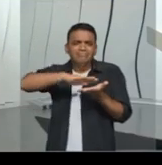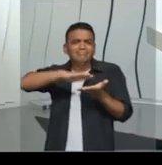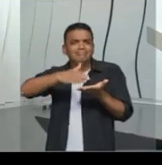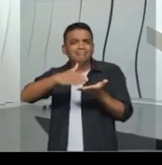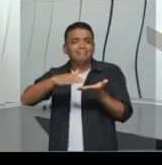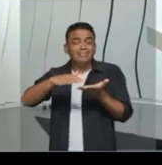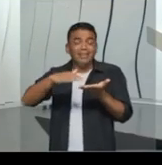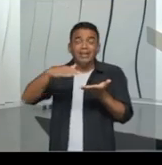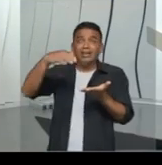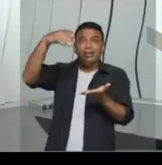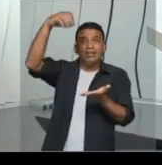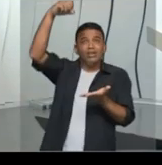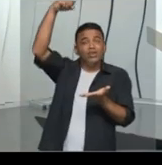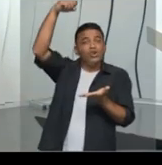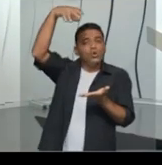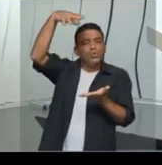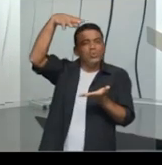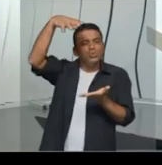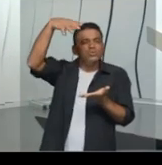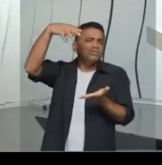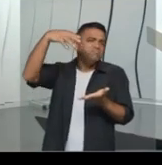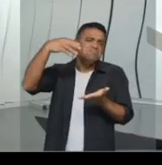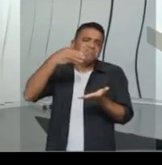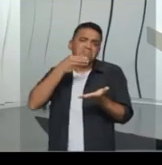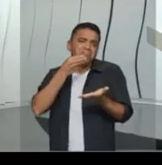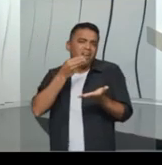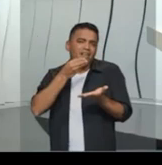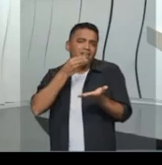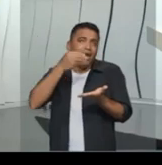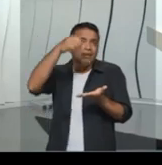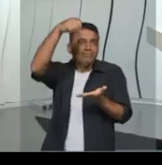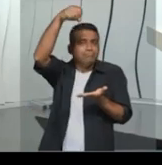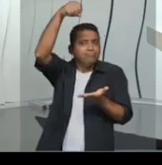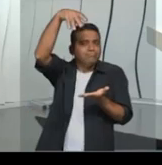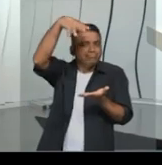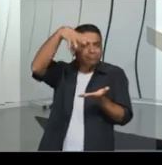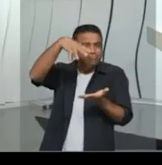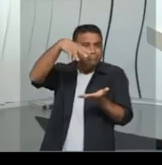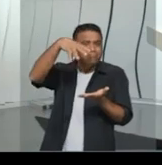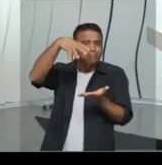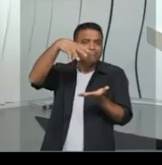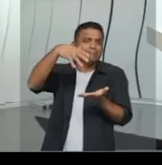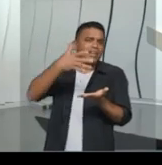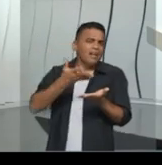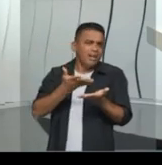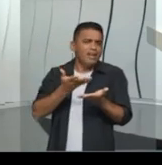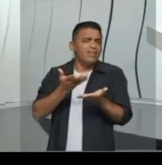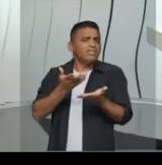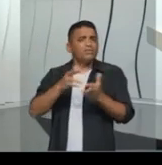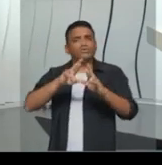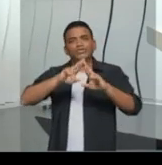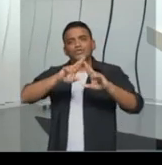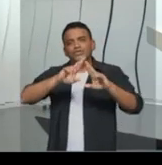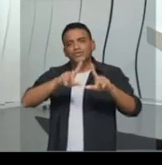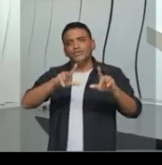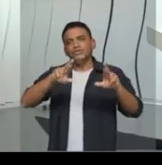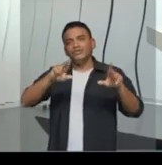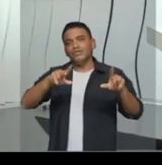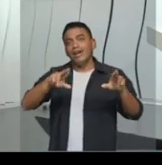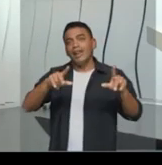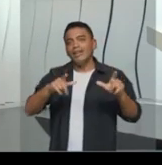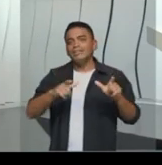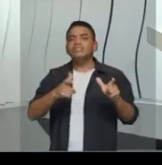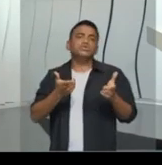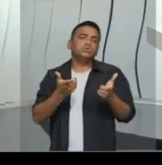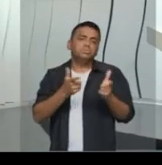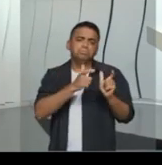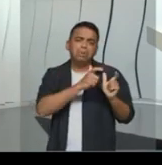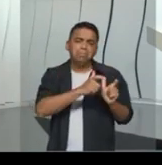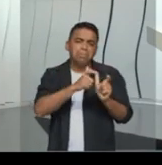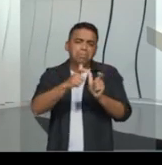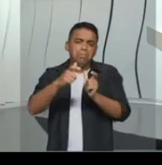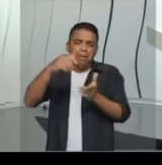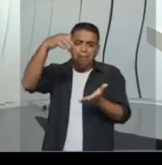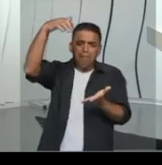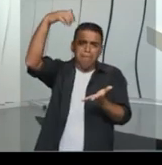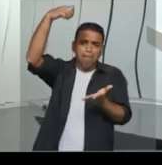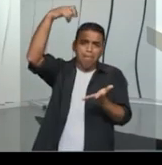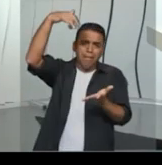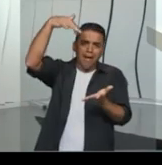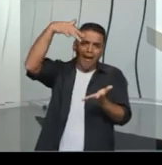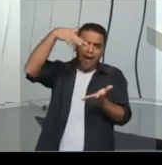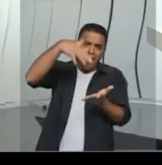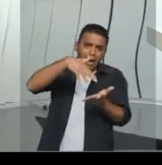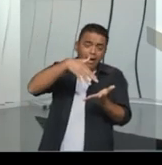de luz muito pequenininho, ela vai encontrar diferentes posições. E na hora que